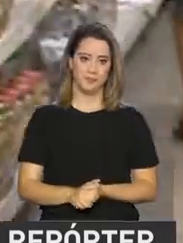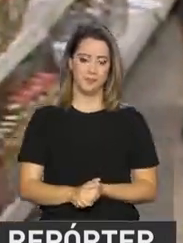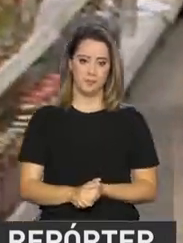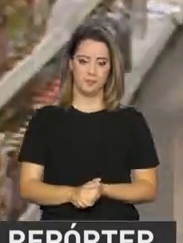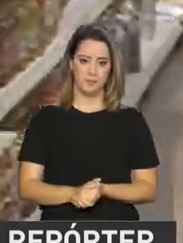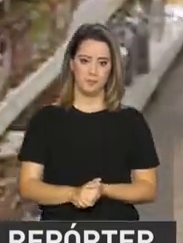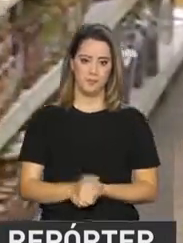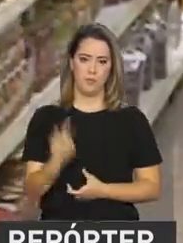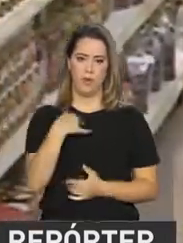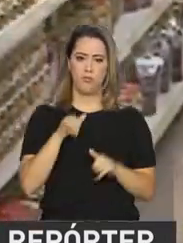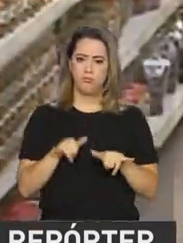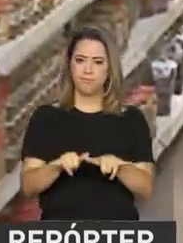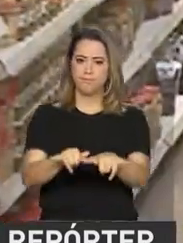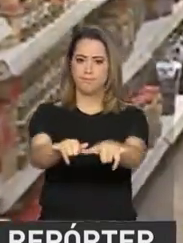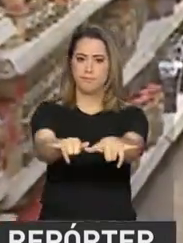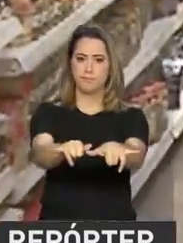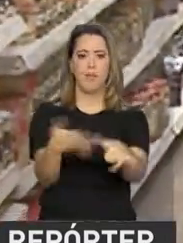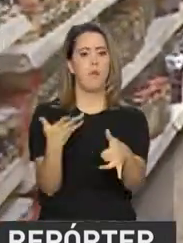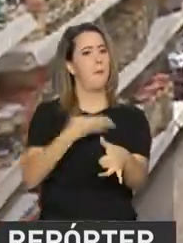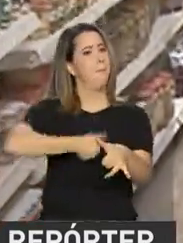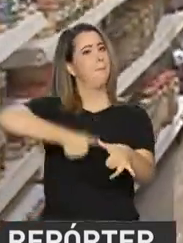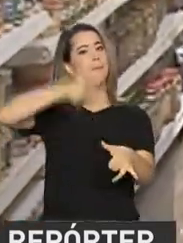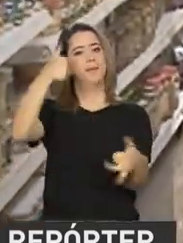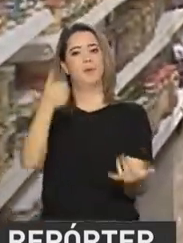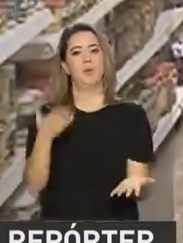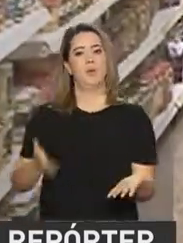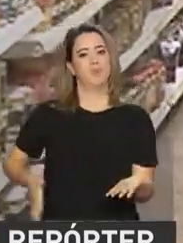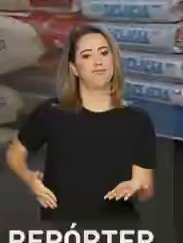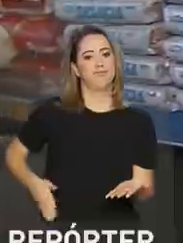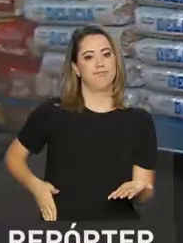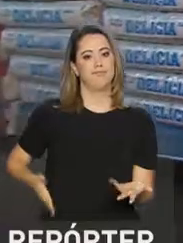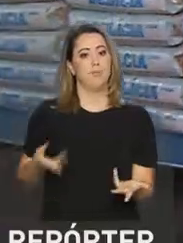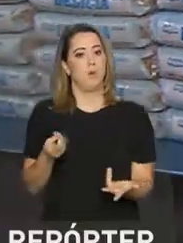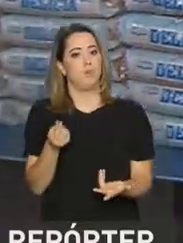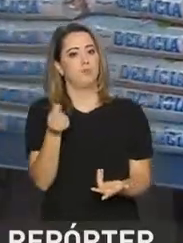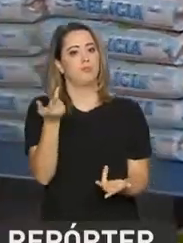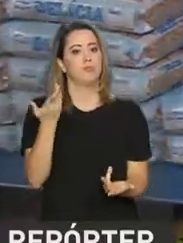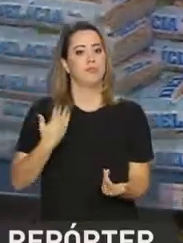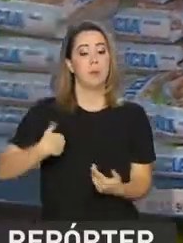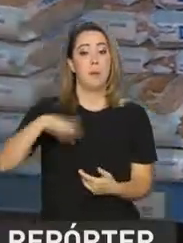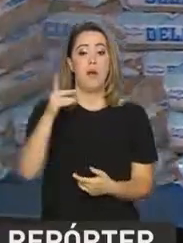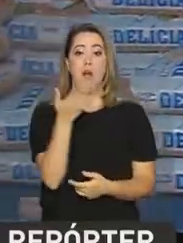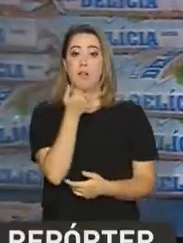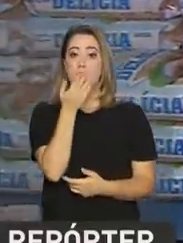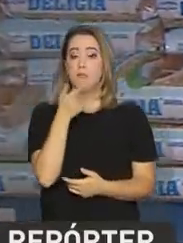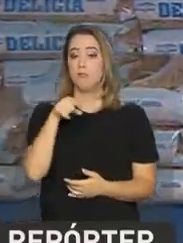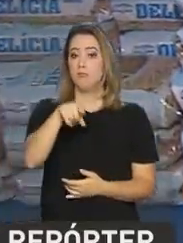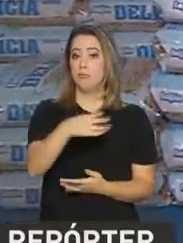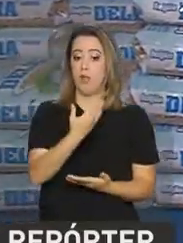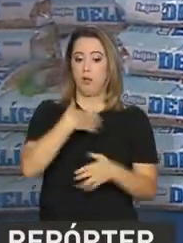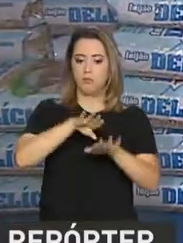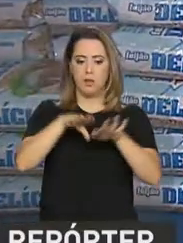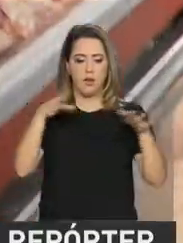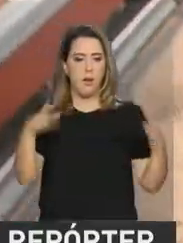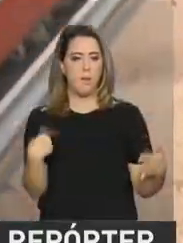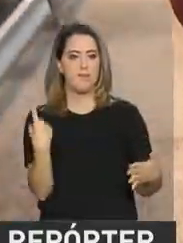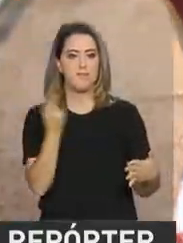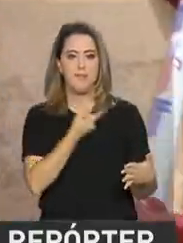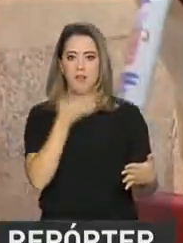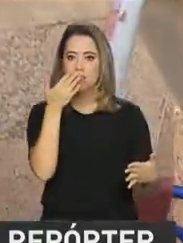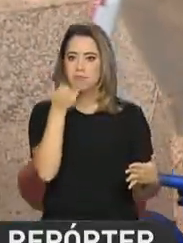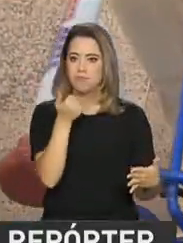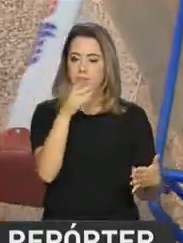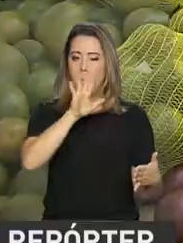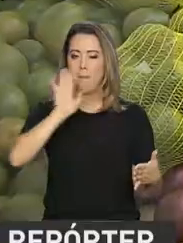nos mercados alívio no bolso dos consumidores os principais alimentos que compõem a mesa dos brasileiros estão ficando